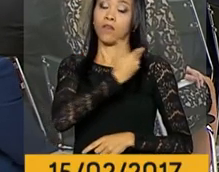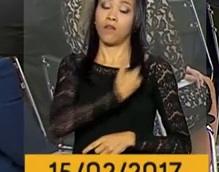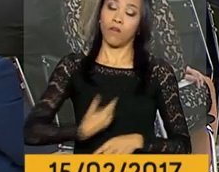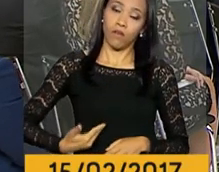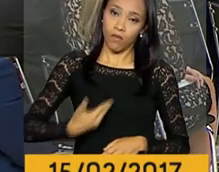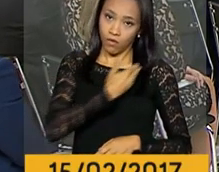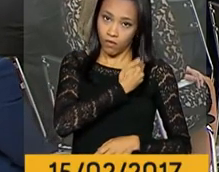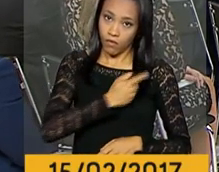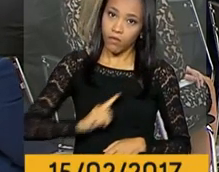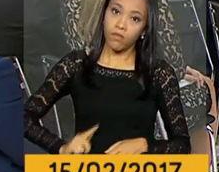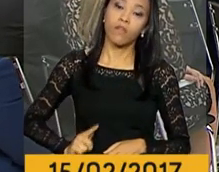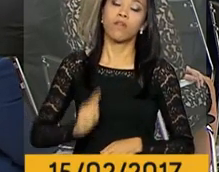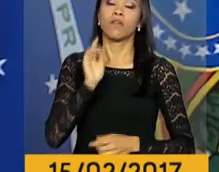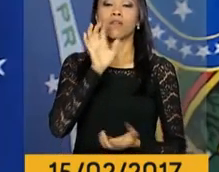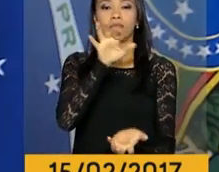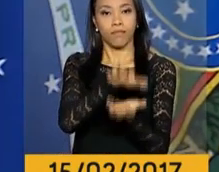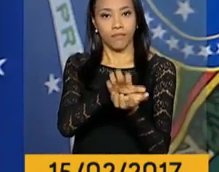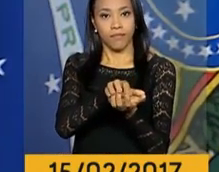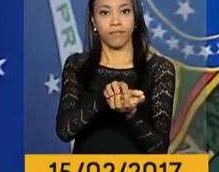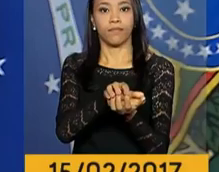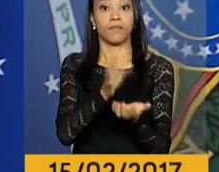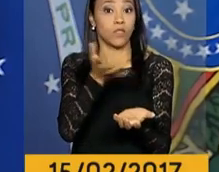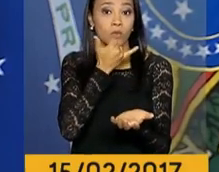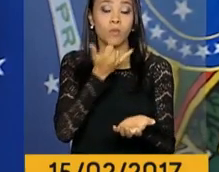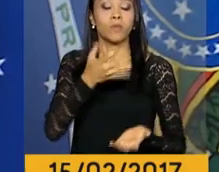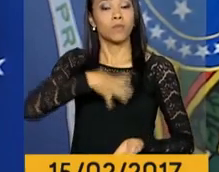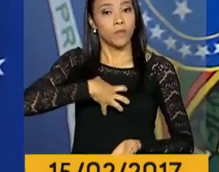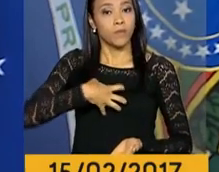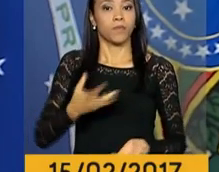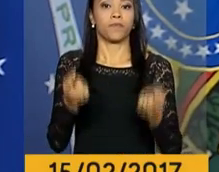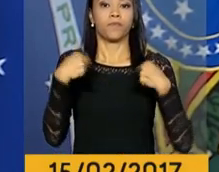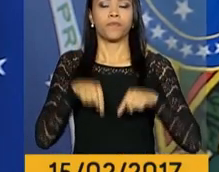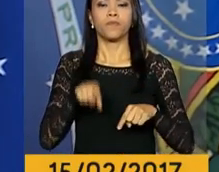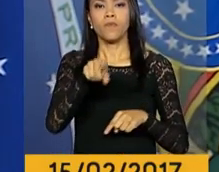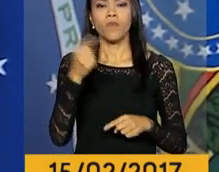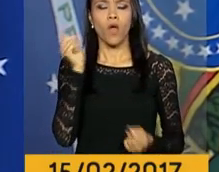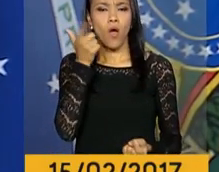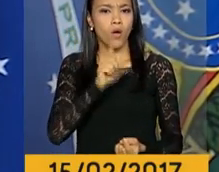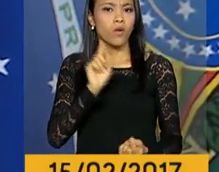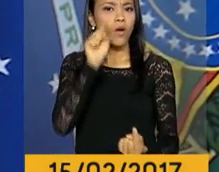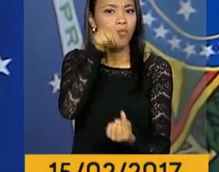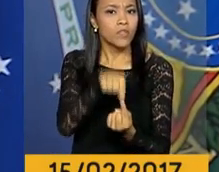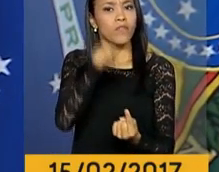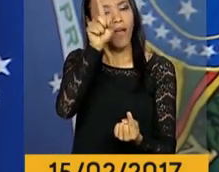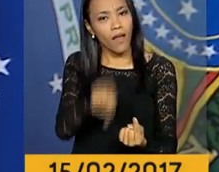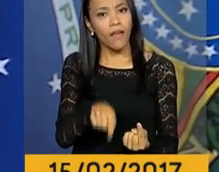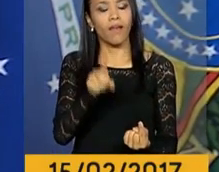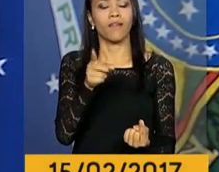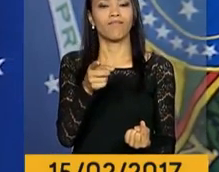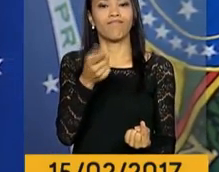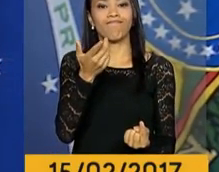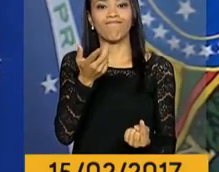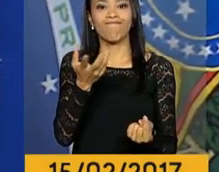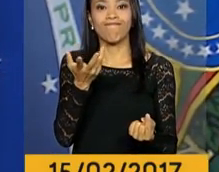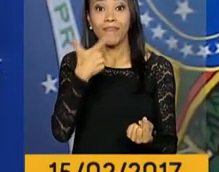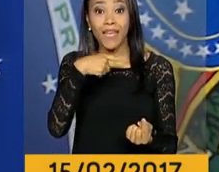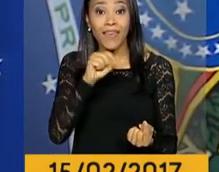Mas vocês puderam perceber que nosso objetivo é chegar a quem mais precisa e sem